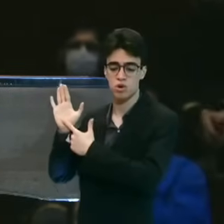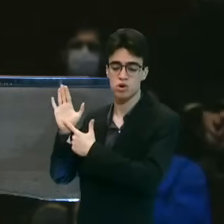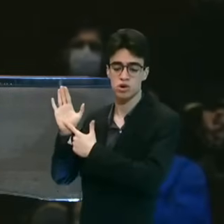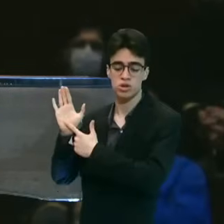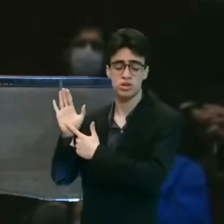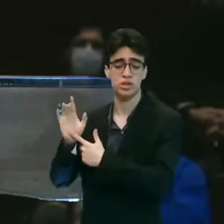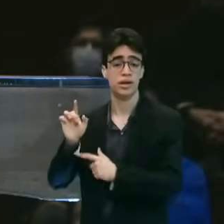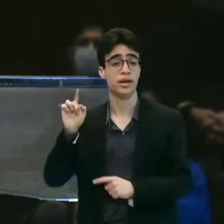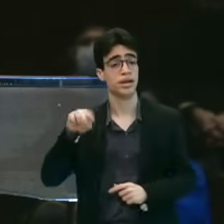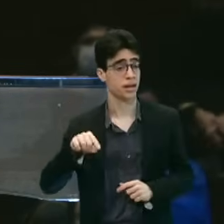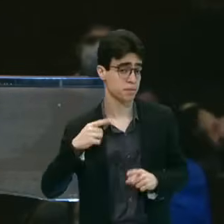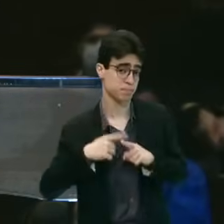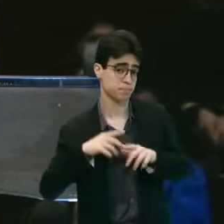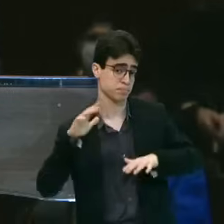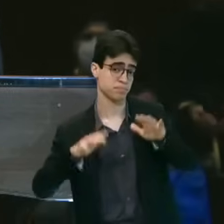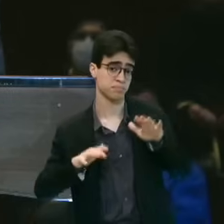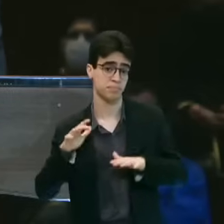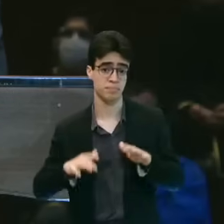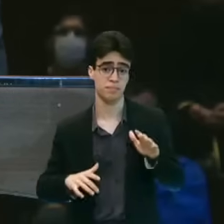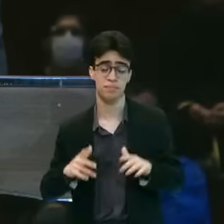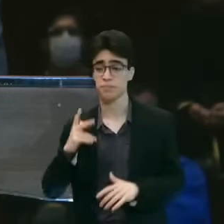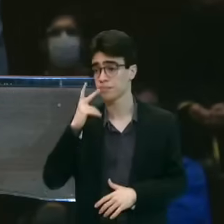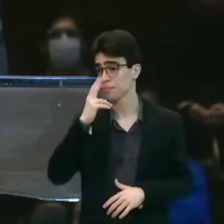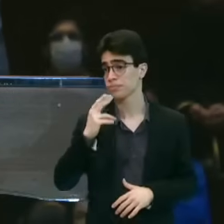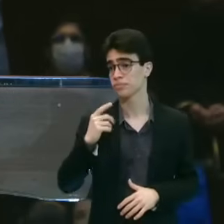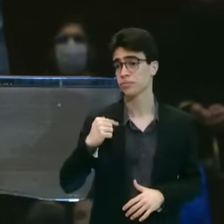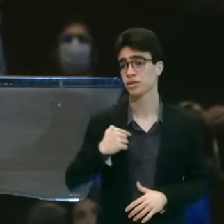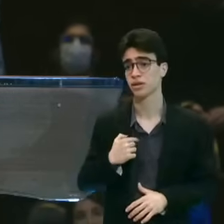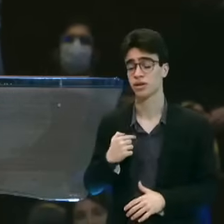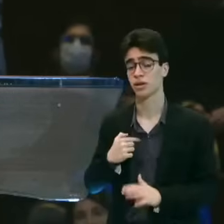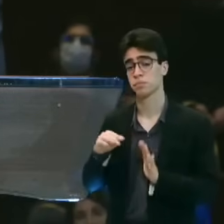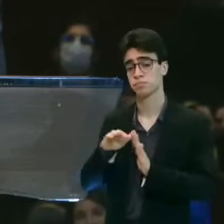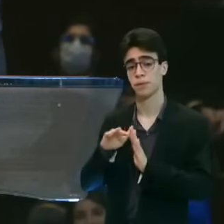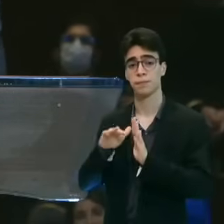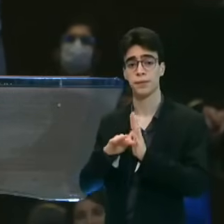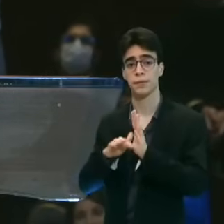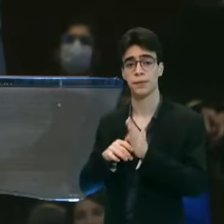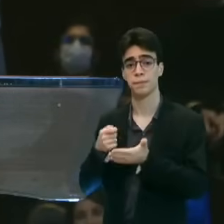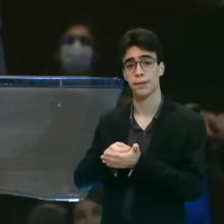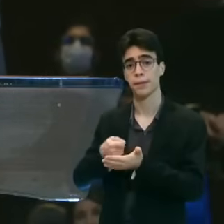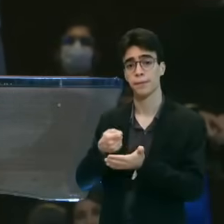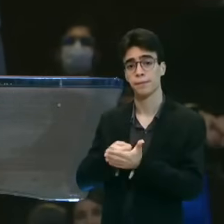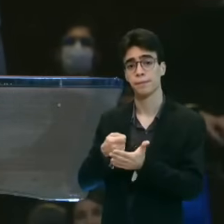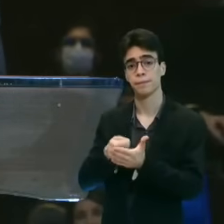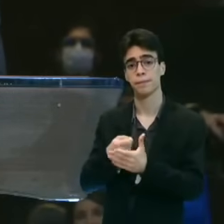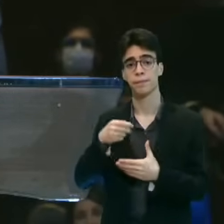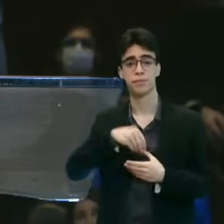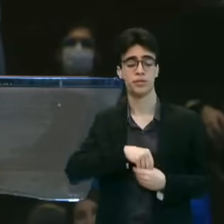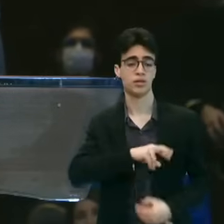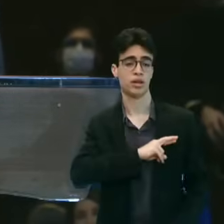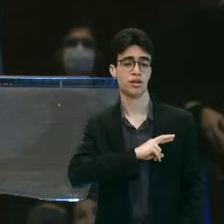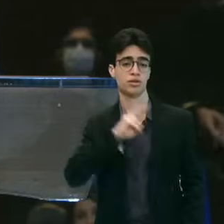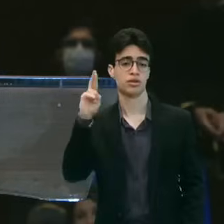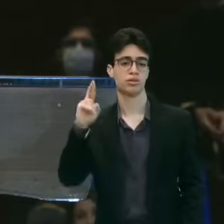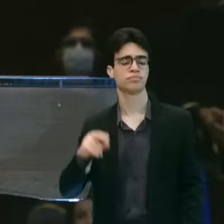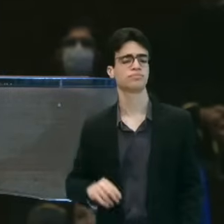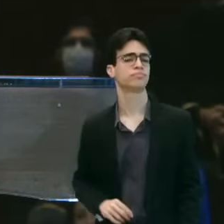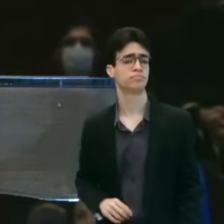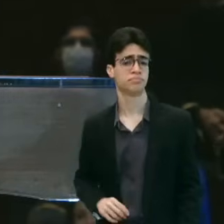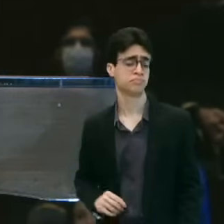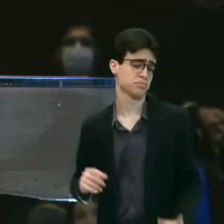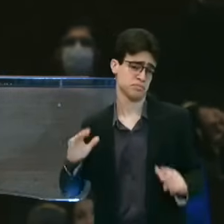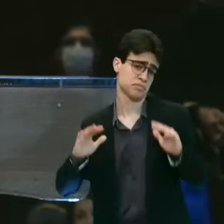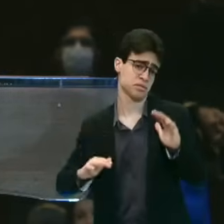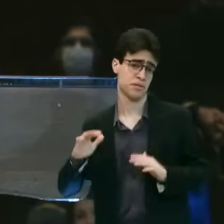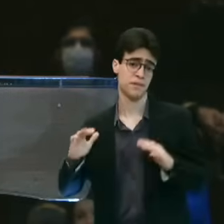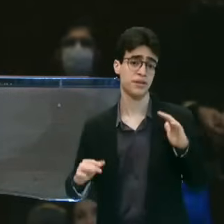Esse culto às vezes se torna um mero cumprimento de obrigações religiosas, Da mesma maneira como às vezes